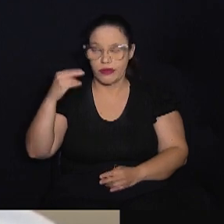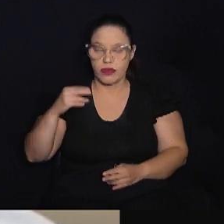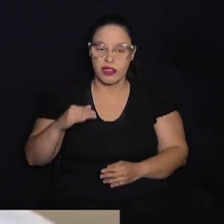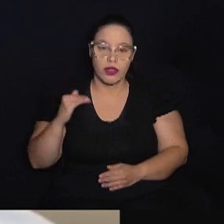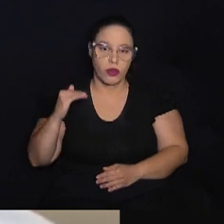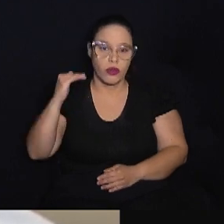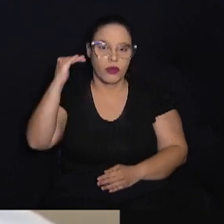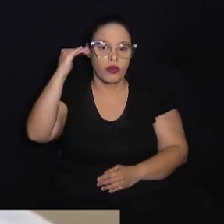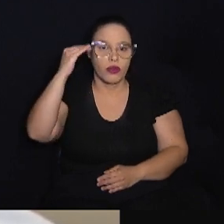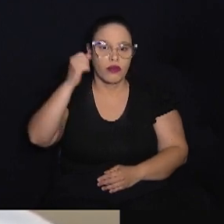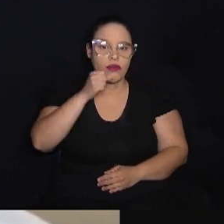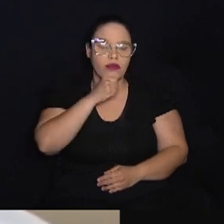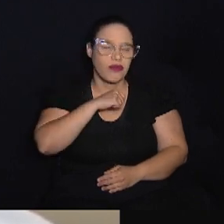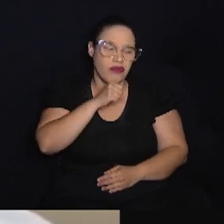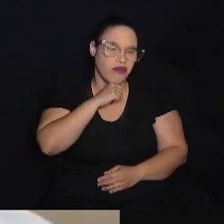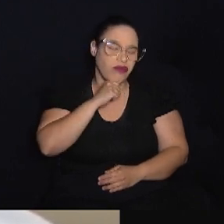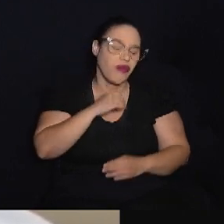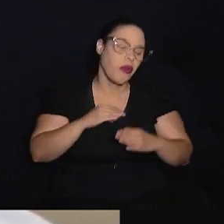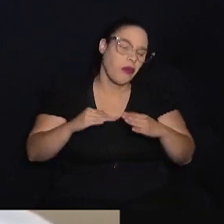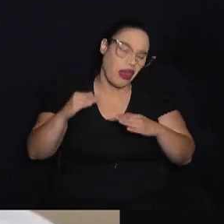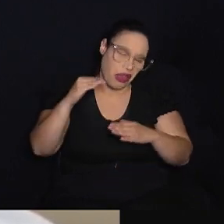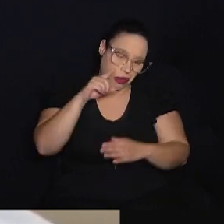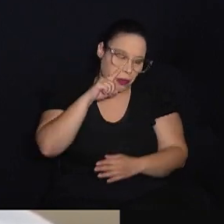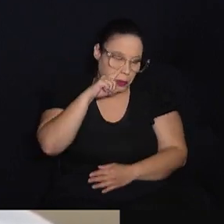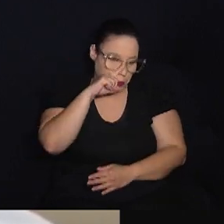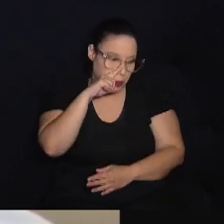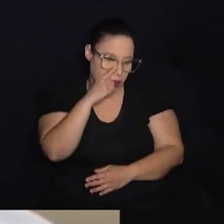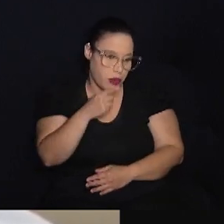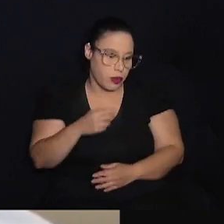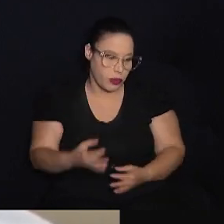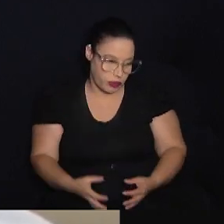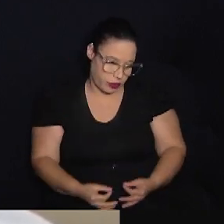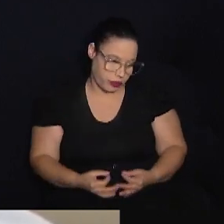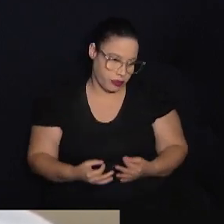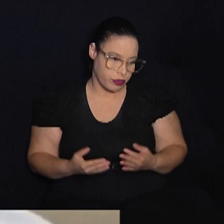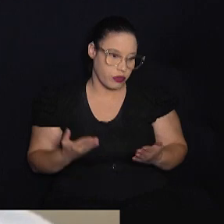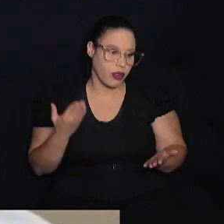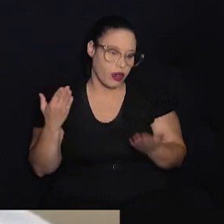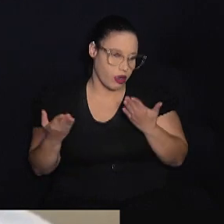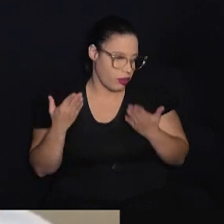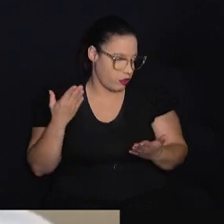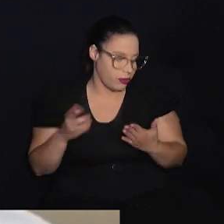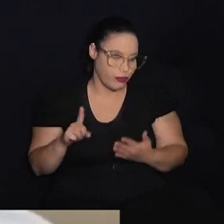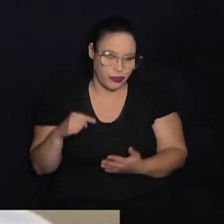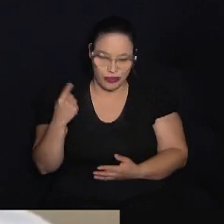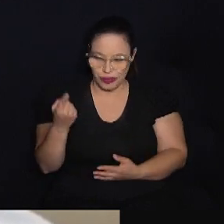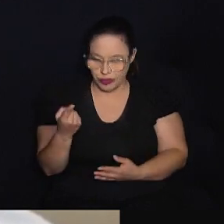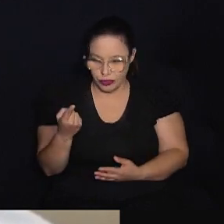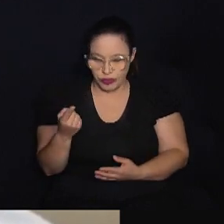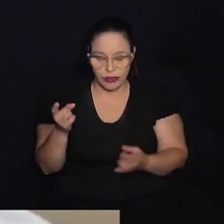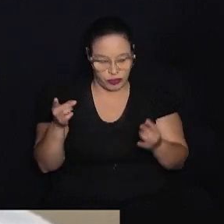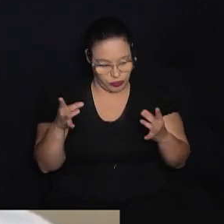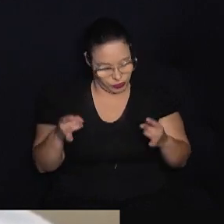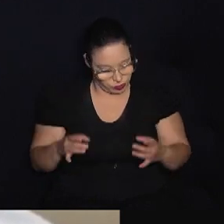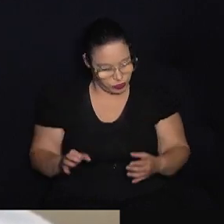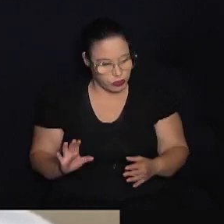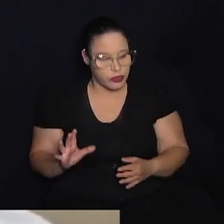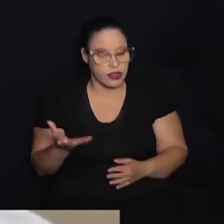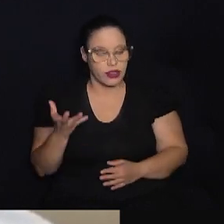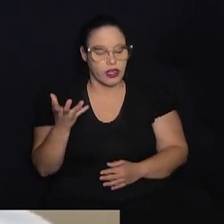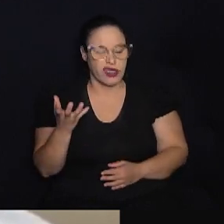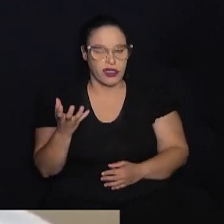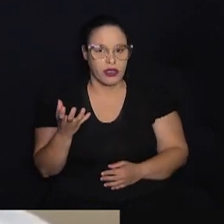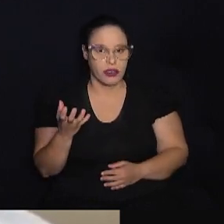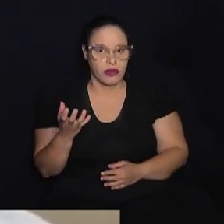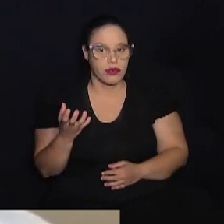mais a pessoa vai envelhecendo, maior o risco de ter tumor. E aí, associada com outros fatores de cada específico tumor, aí